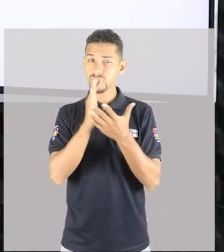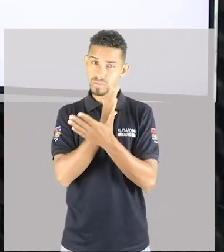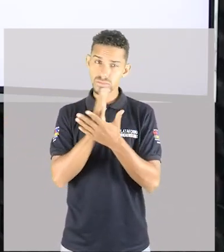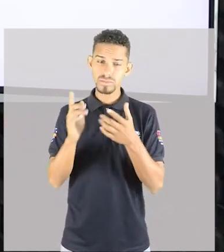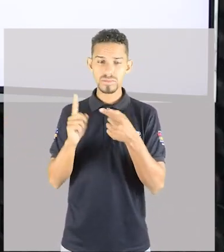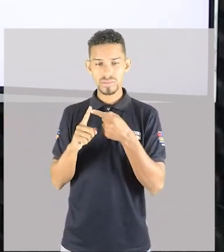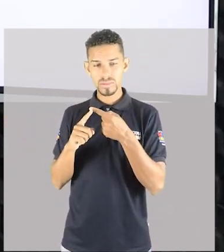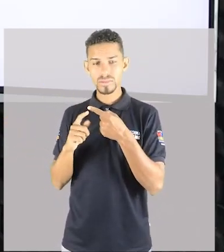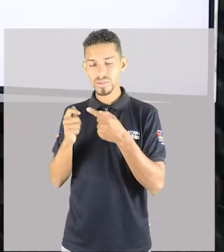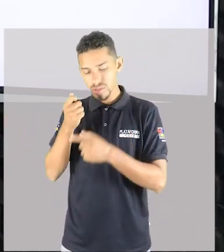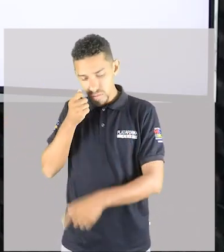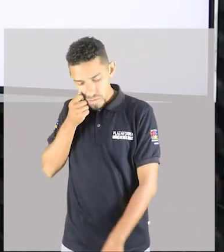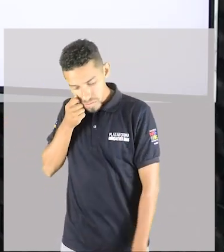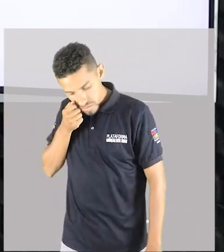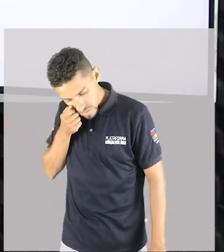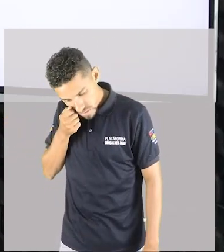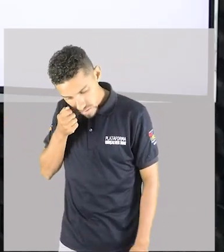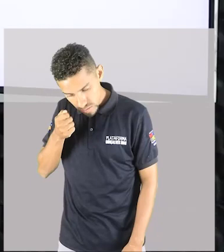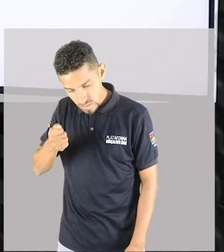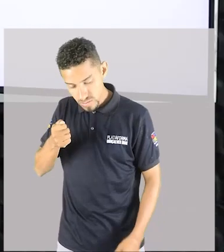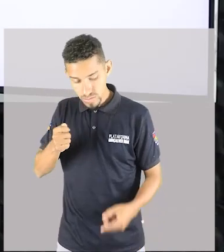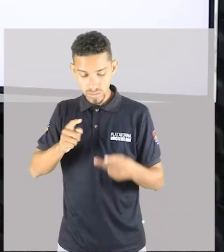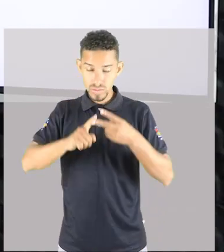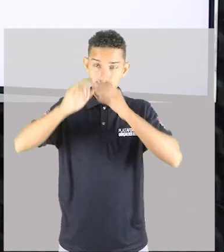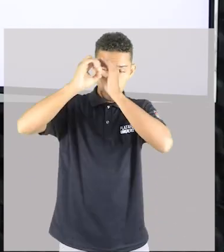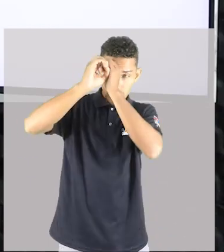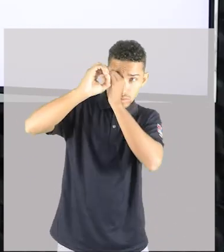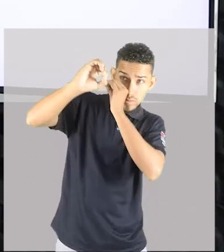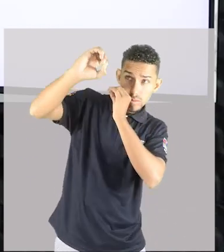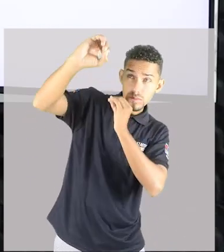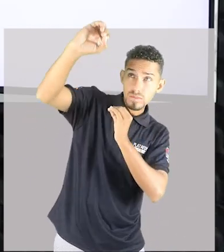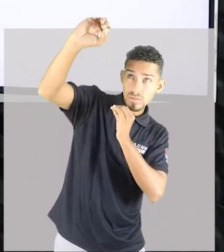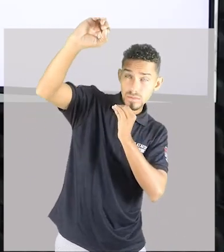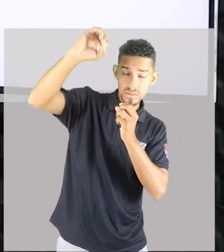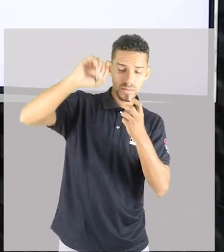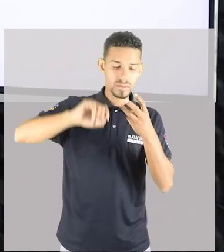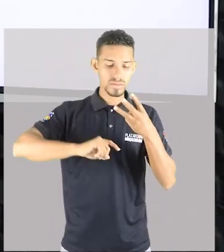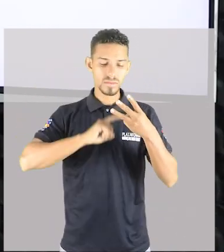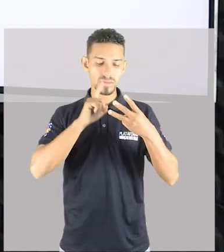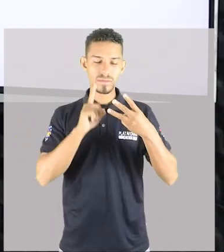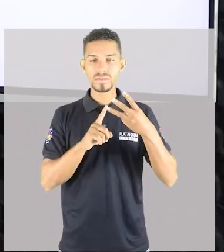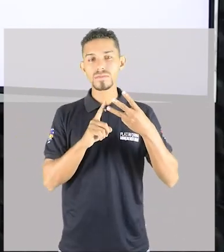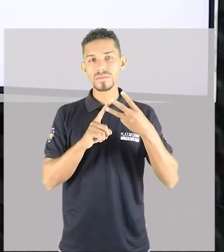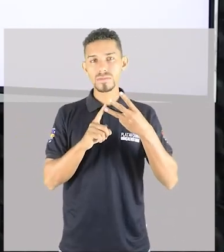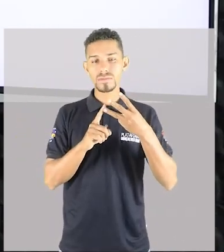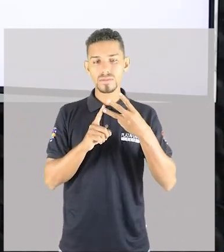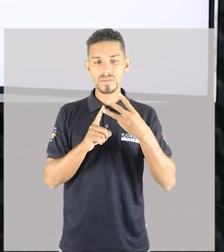aqui, ó. Você tem luneta, telescópio e